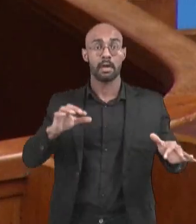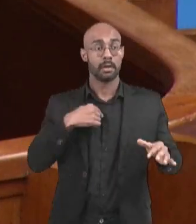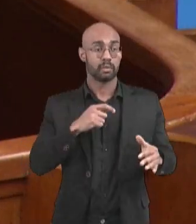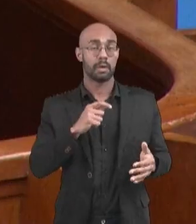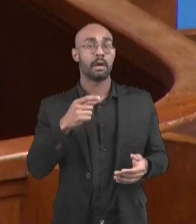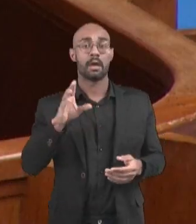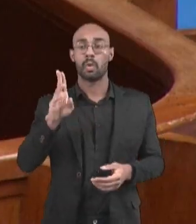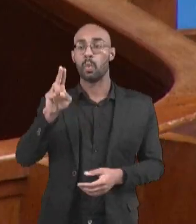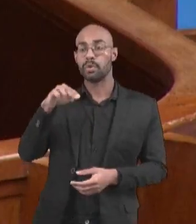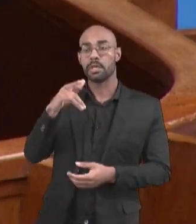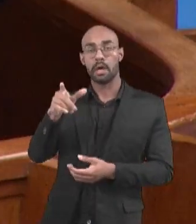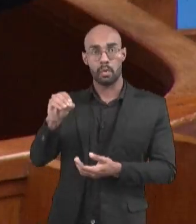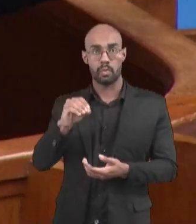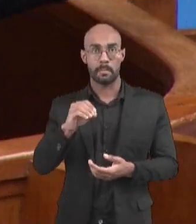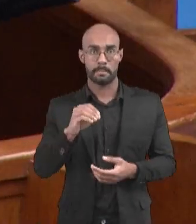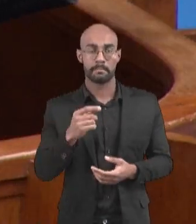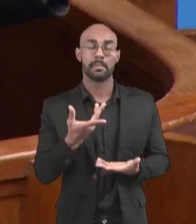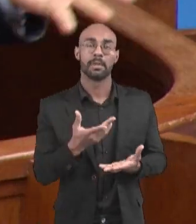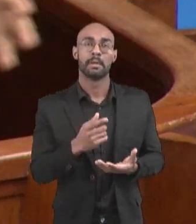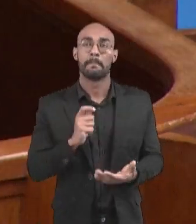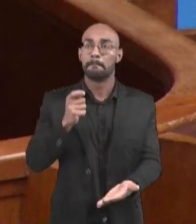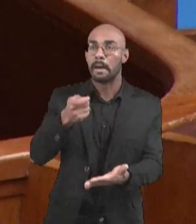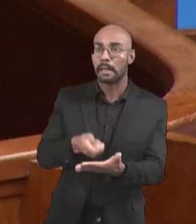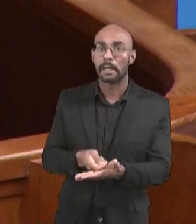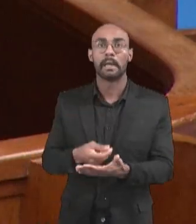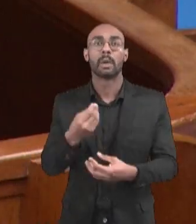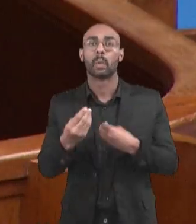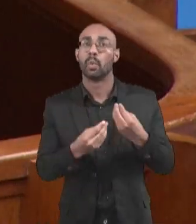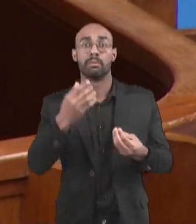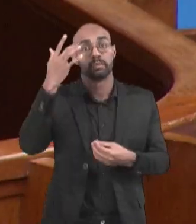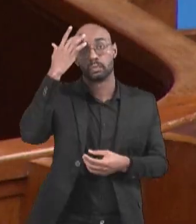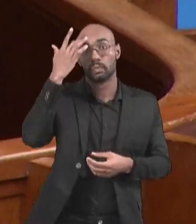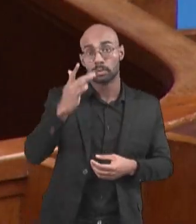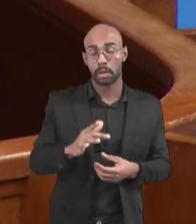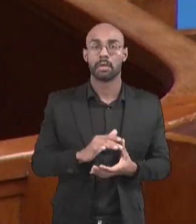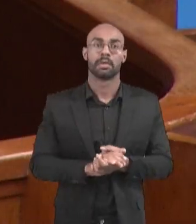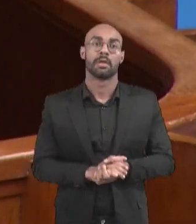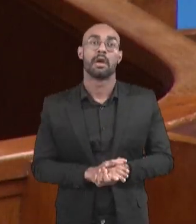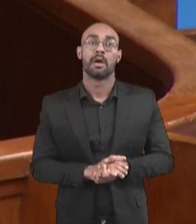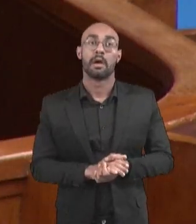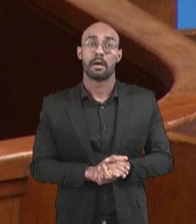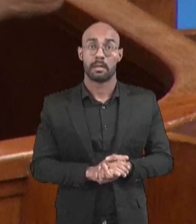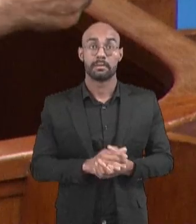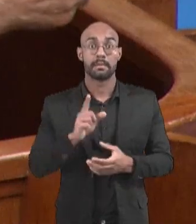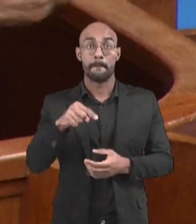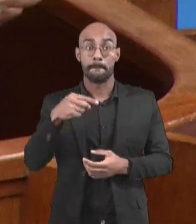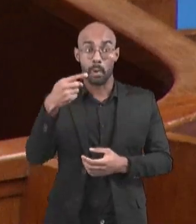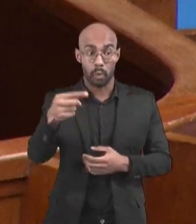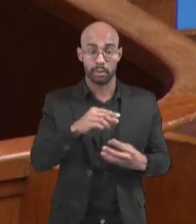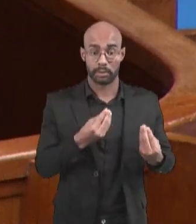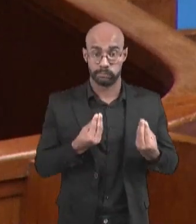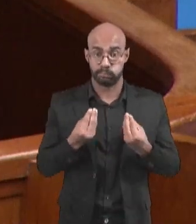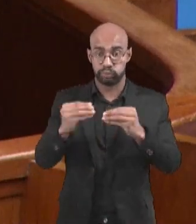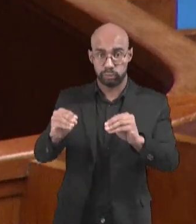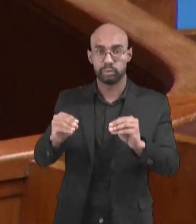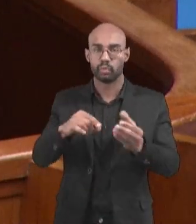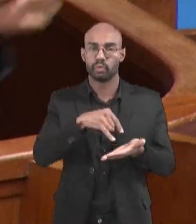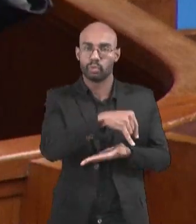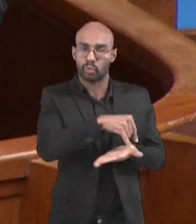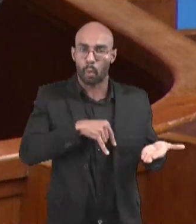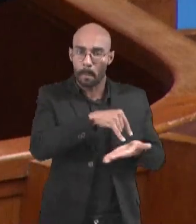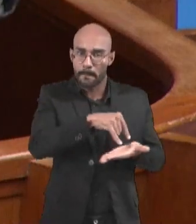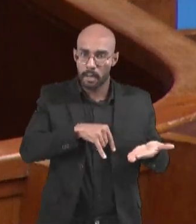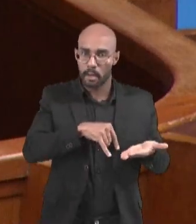ela desapropriar, se vai pagar ou não vai pagar, não sei, mas depois que puser no nome da União, aí pode construir as